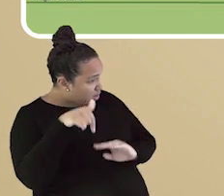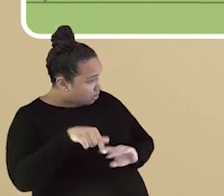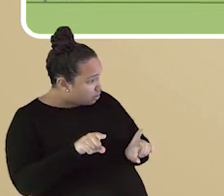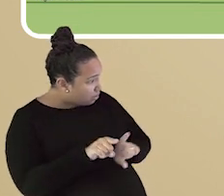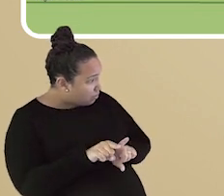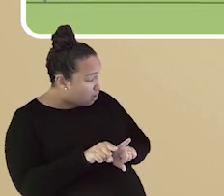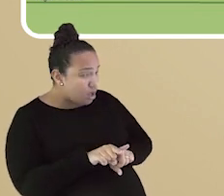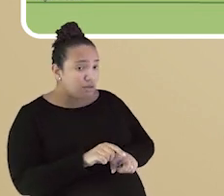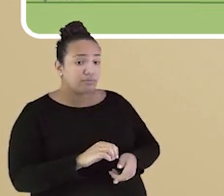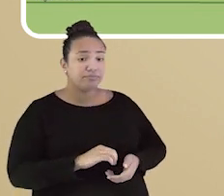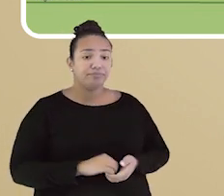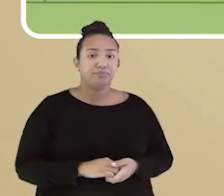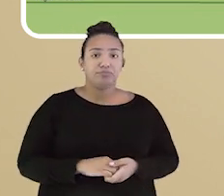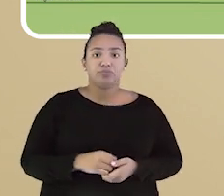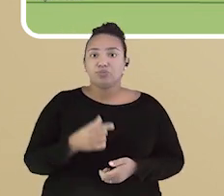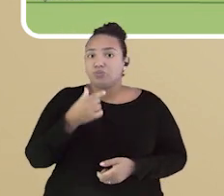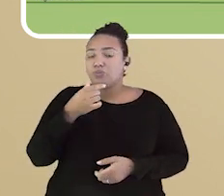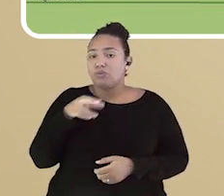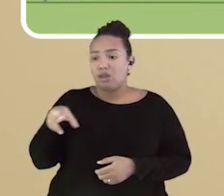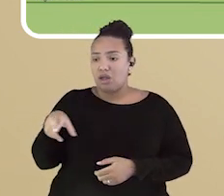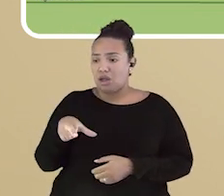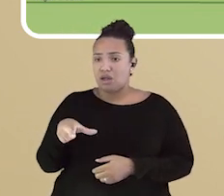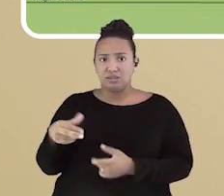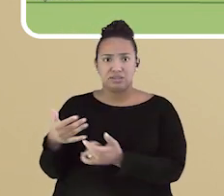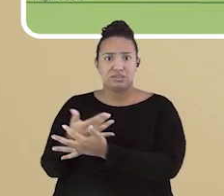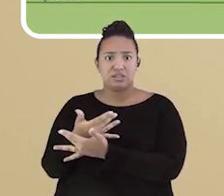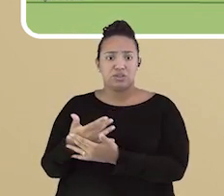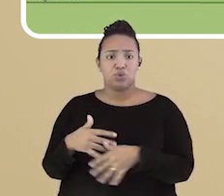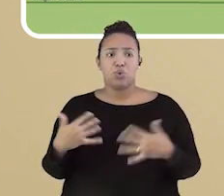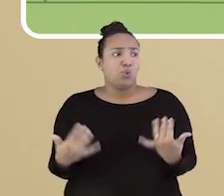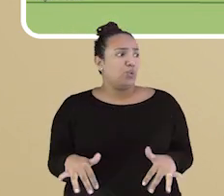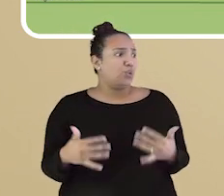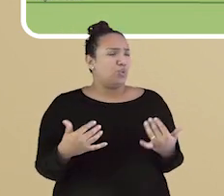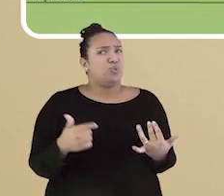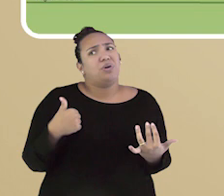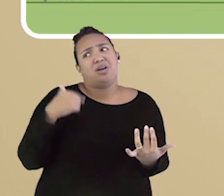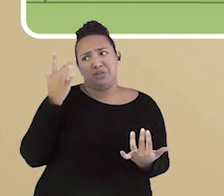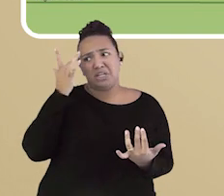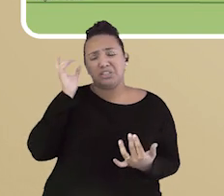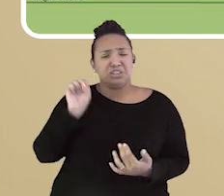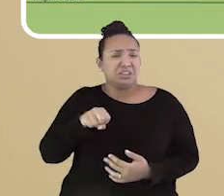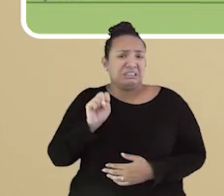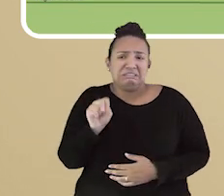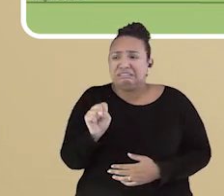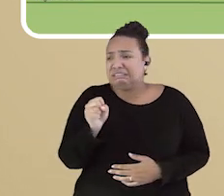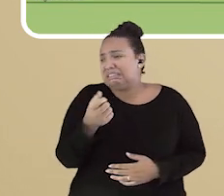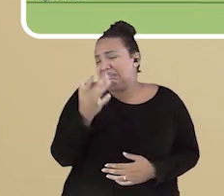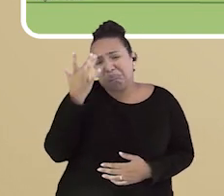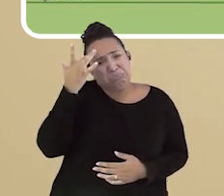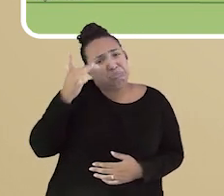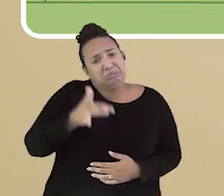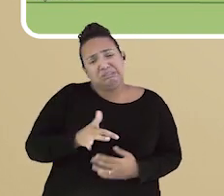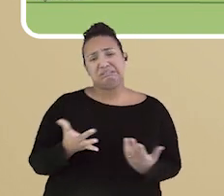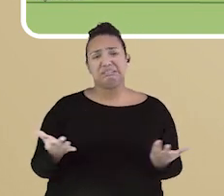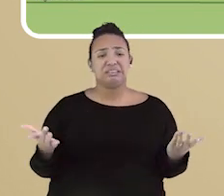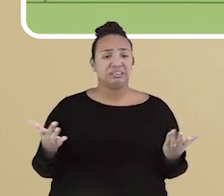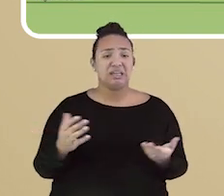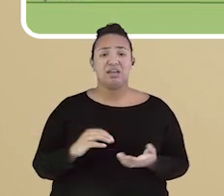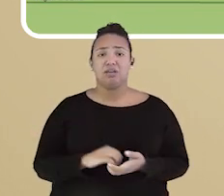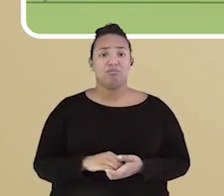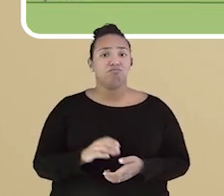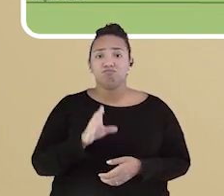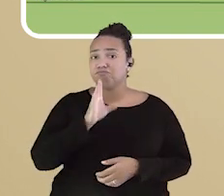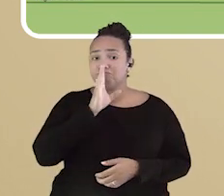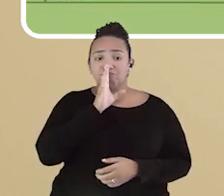rato da cidade, muito assustado, disse que achava que sim, mas que não tinha certeza, porque nunca conheceu